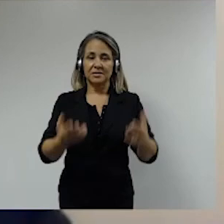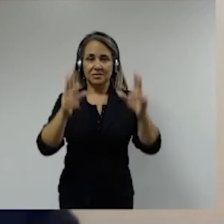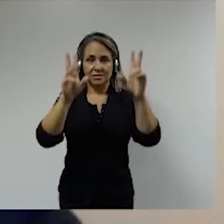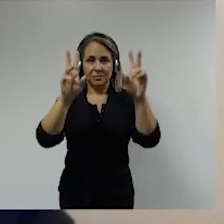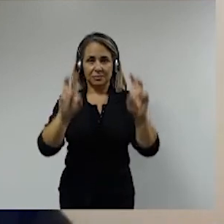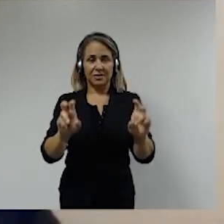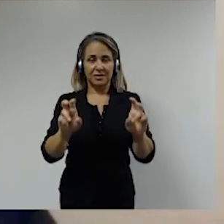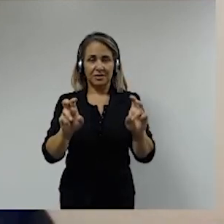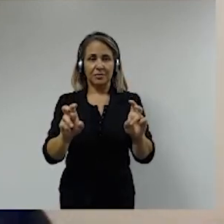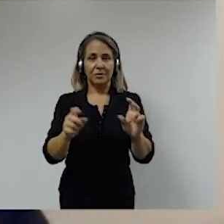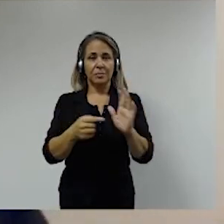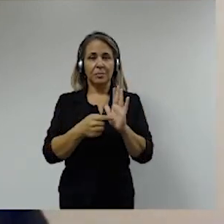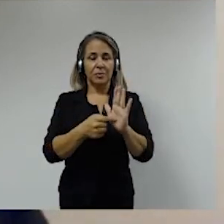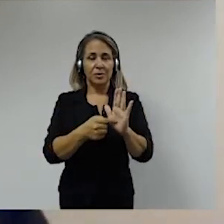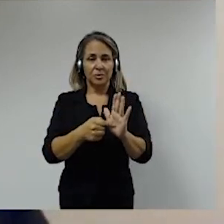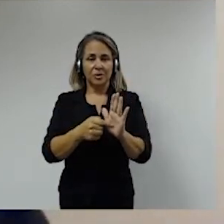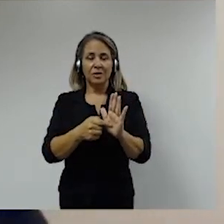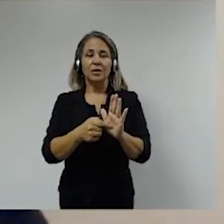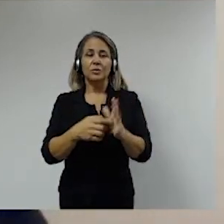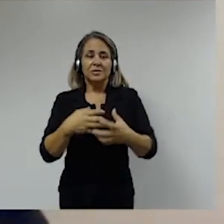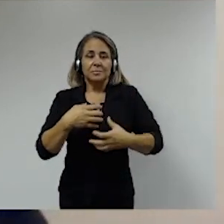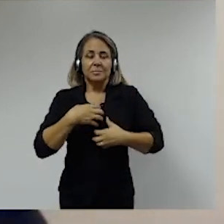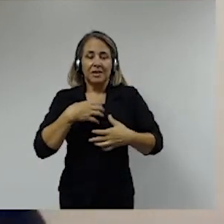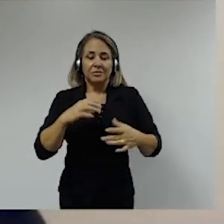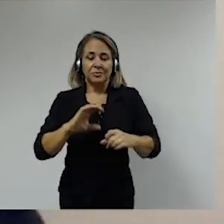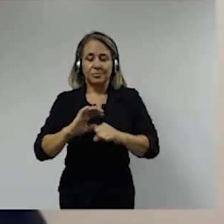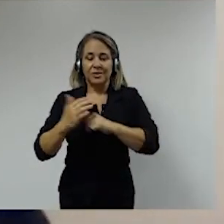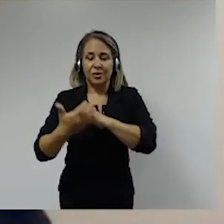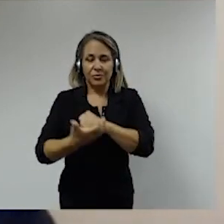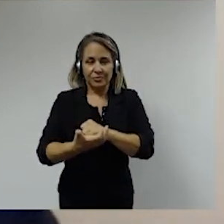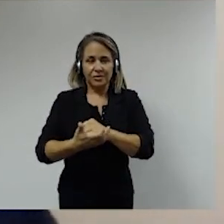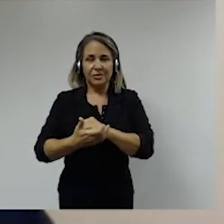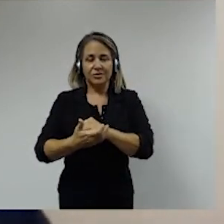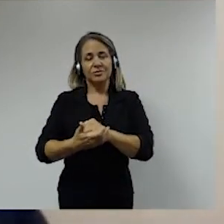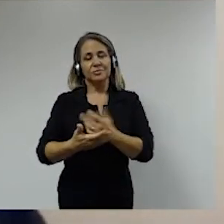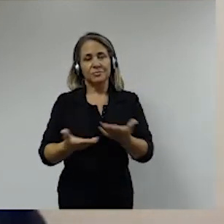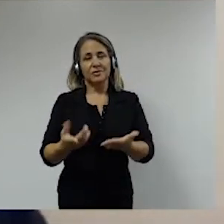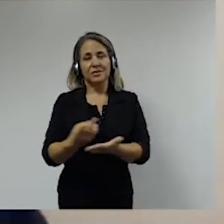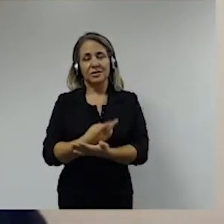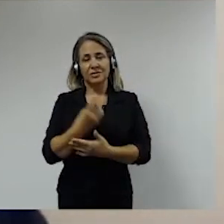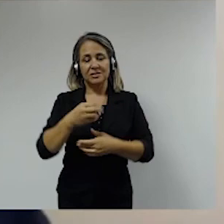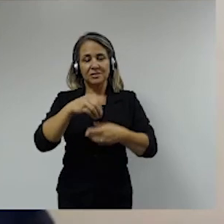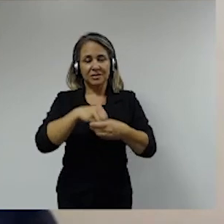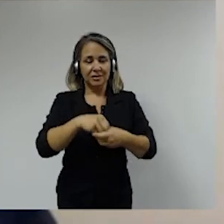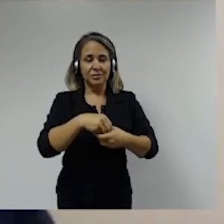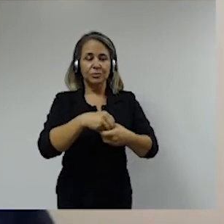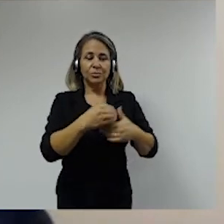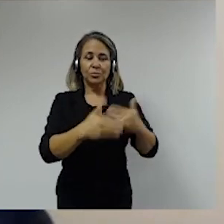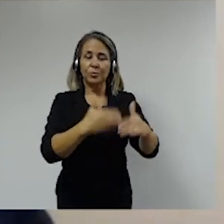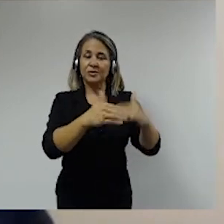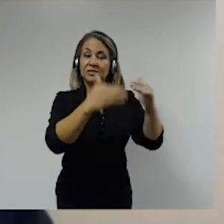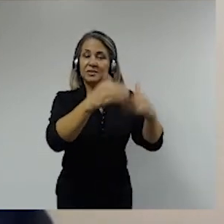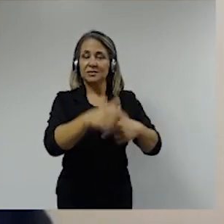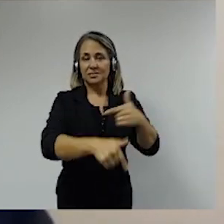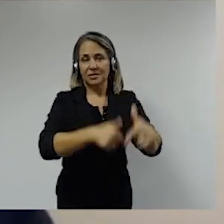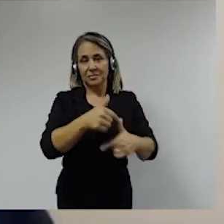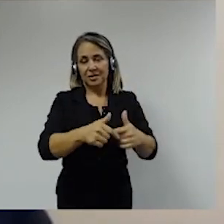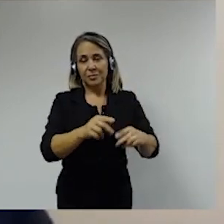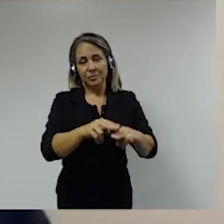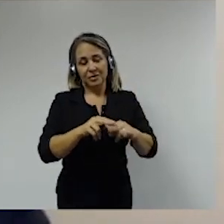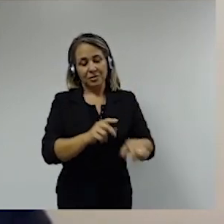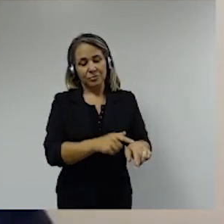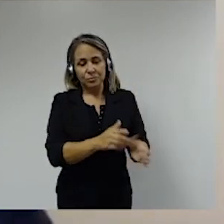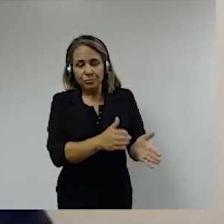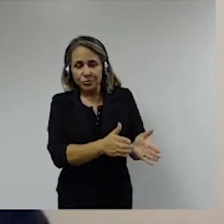painel, diz respeito aos impactos da Covid-19 no mundo do direito e do processo do trabalho. Em razão do reduzido tempo que